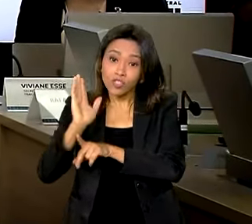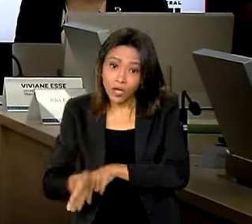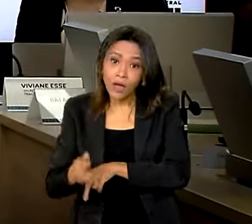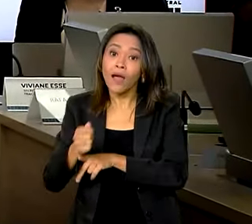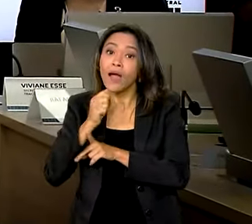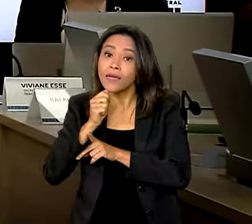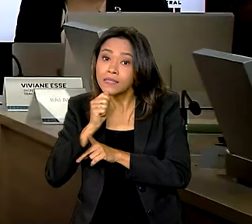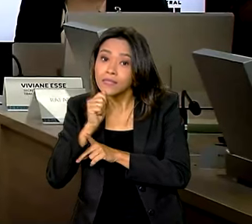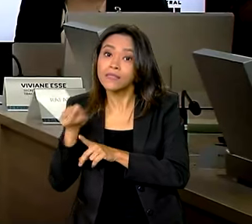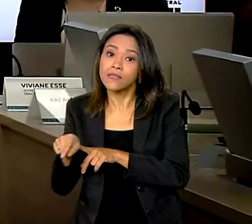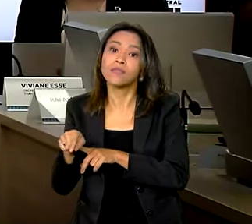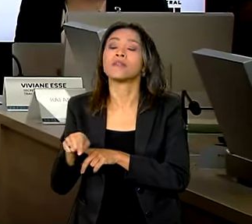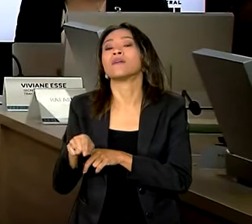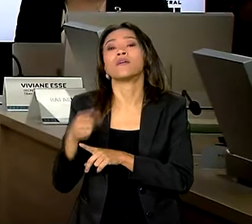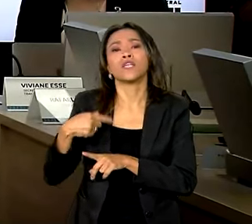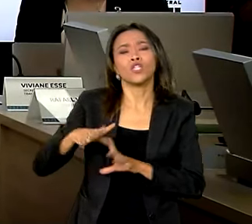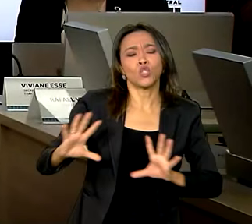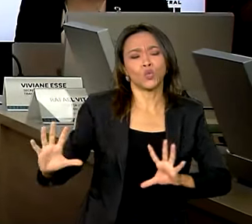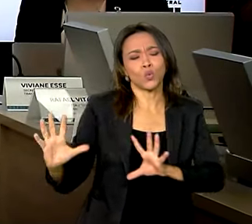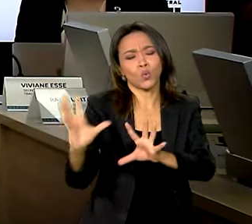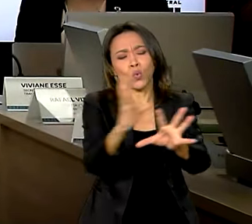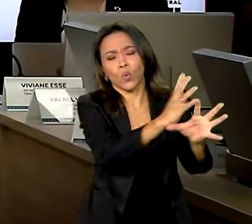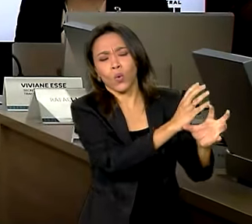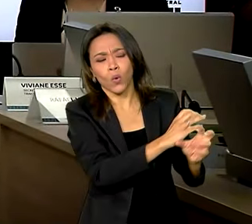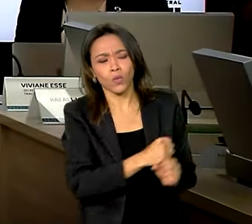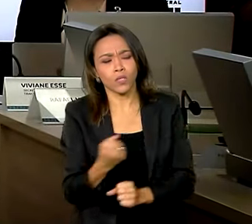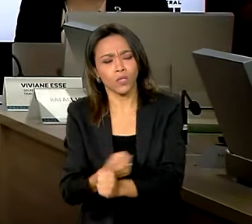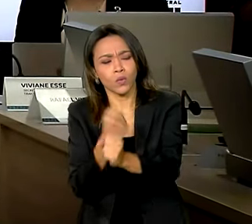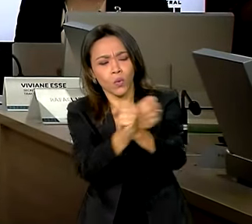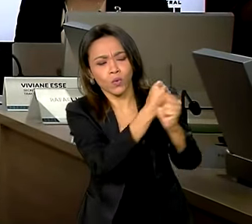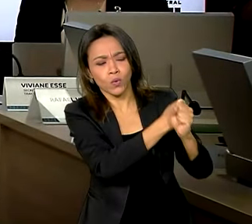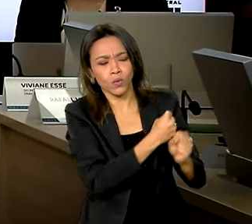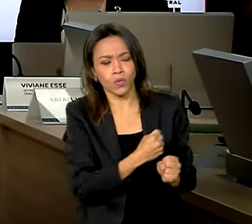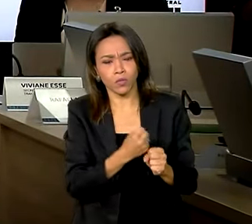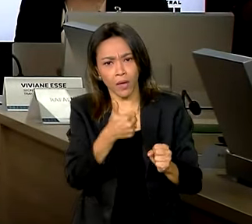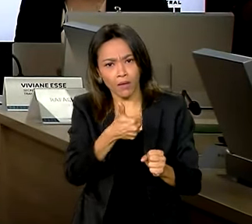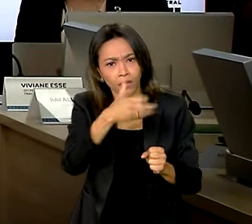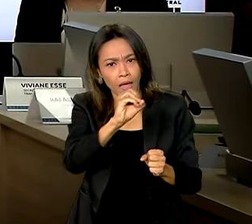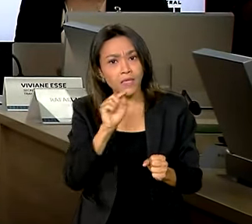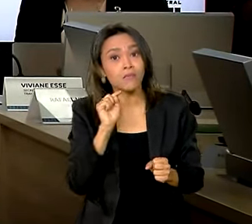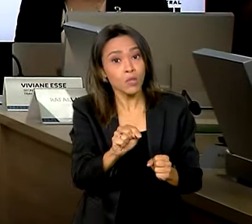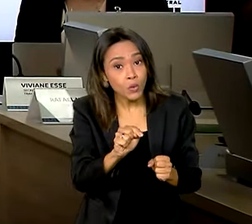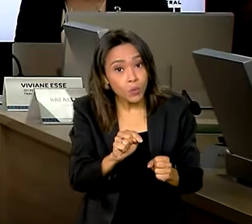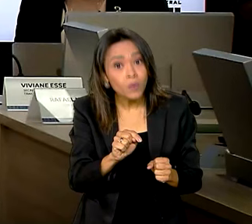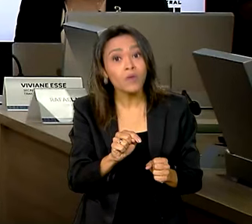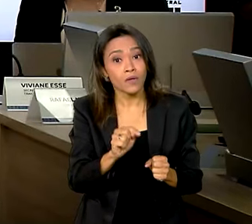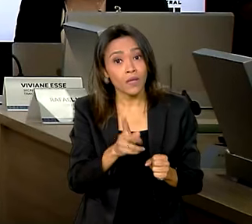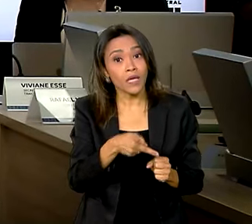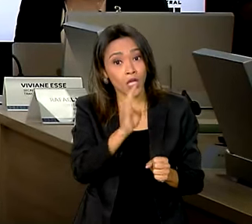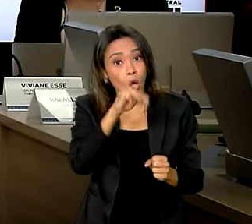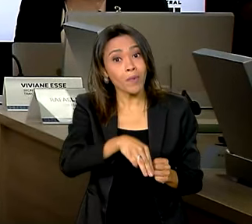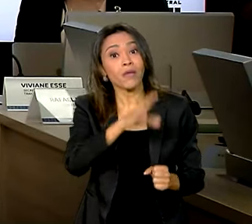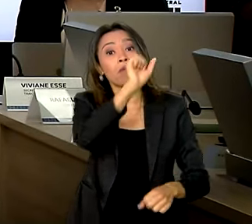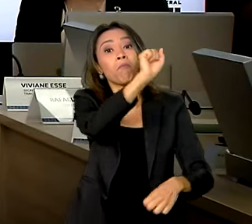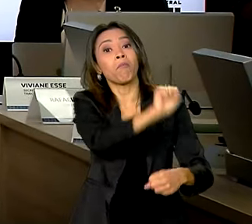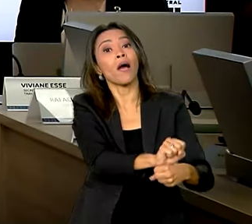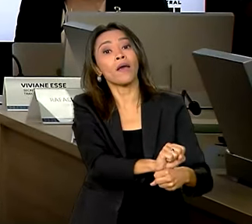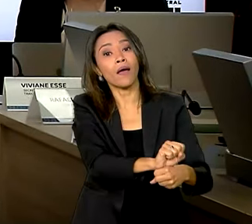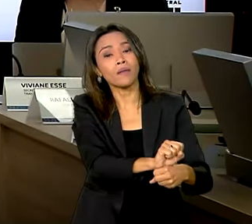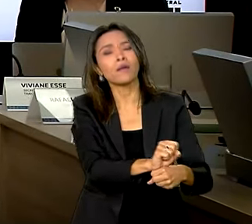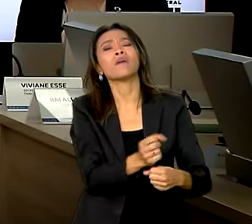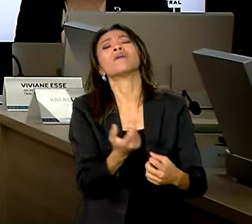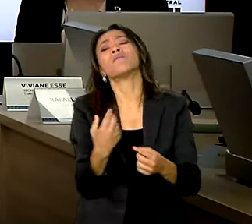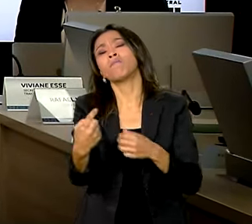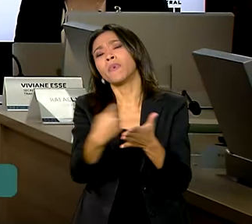consequência, todas as obras listadas nos leilões para esses 10 mil quilômetros no Brasil estavam paradas. Paradas há quantos anos,